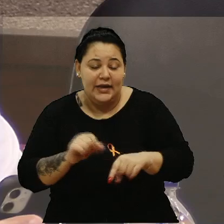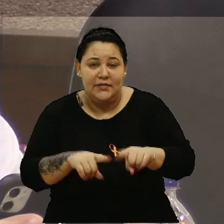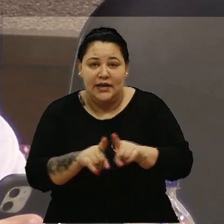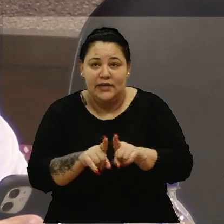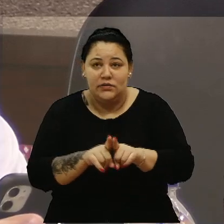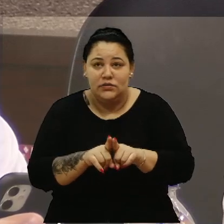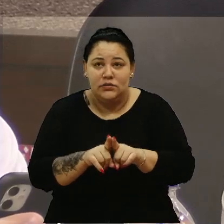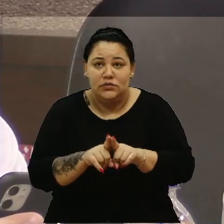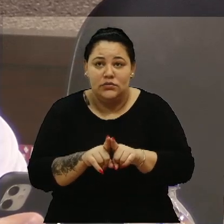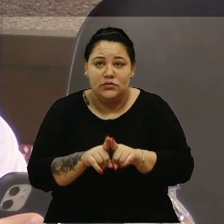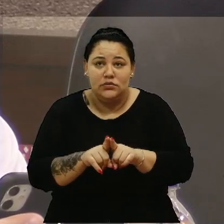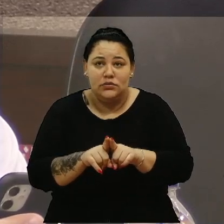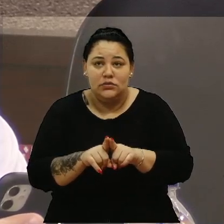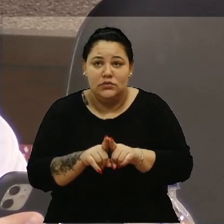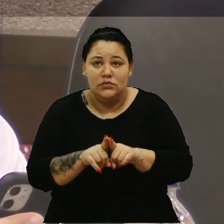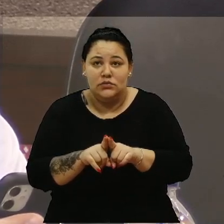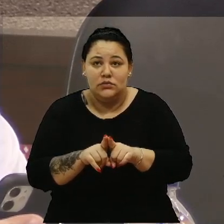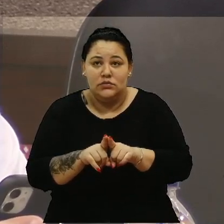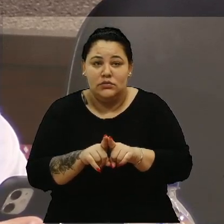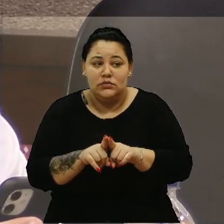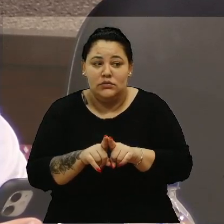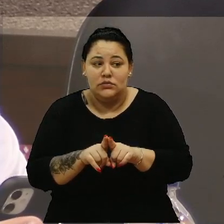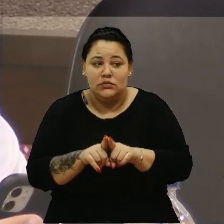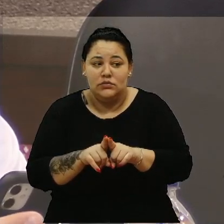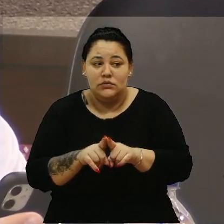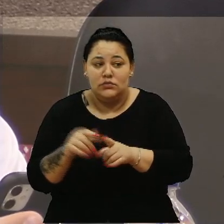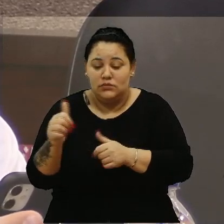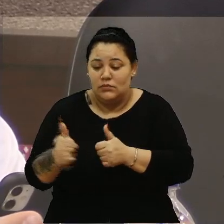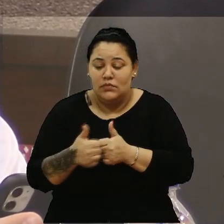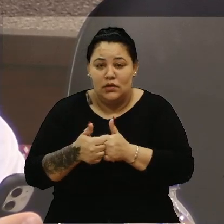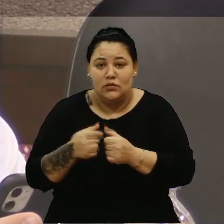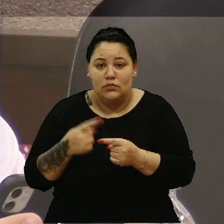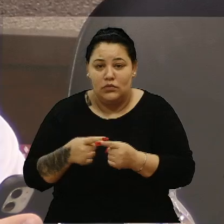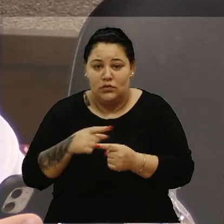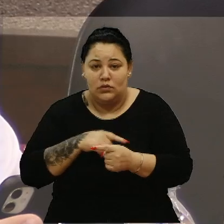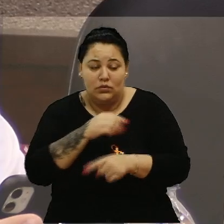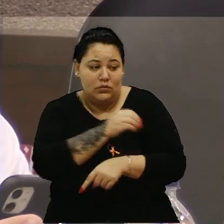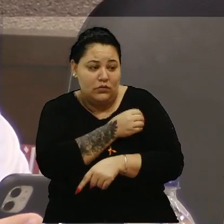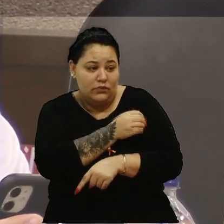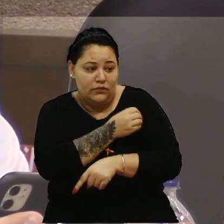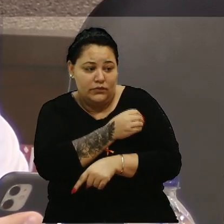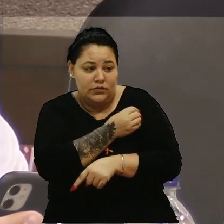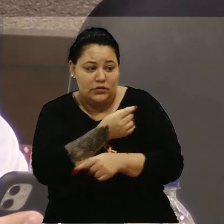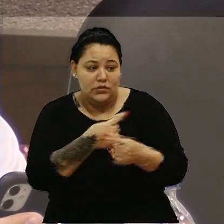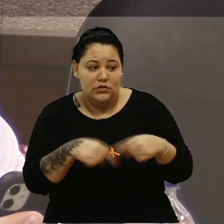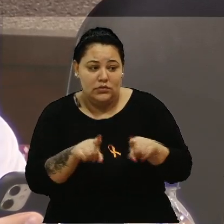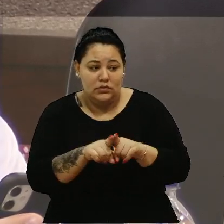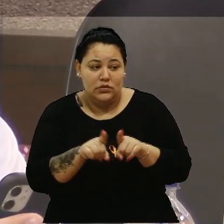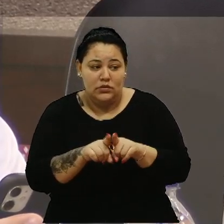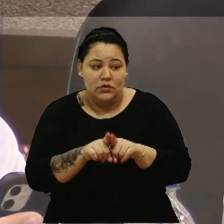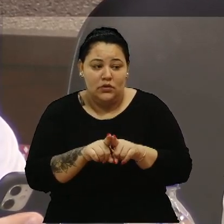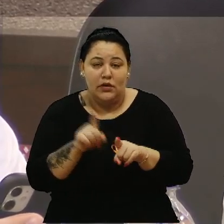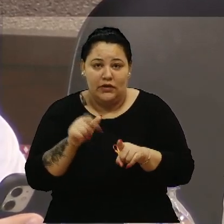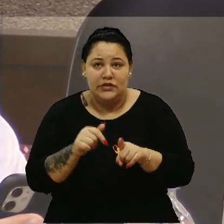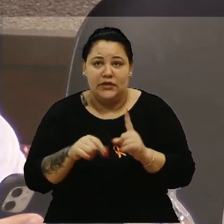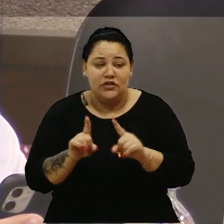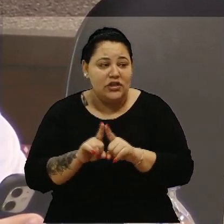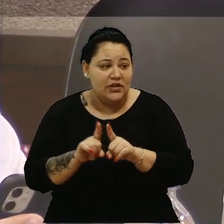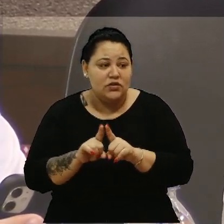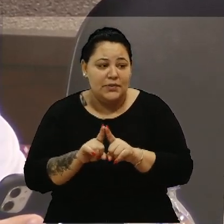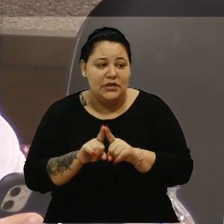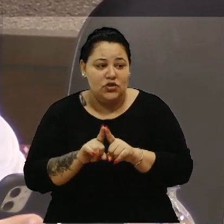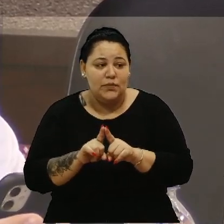demandado ali no verão, na Rota do Sol, porque eu tenho uma oficina móvel, né? Que ela é um carro, um veículo, para quem não